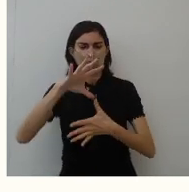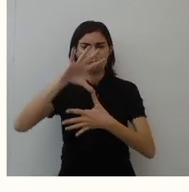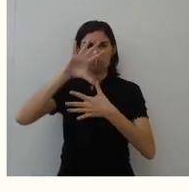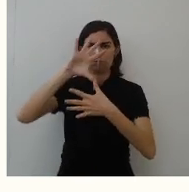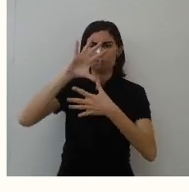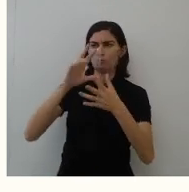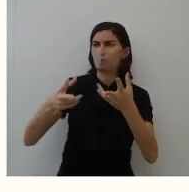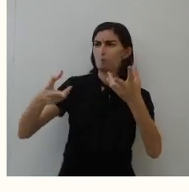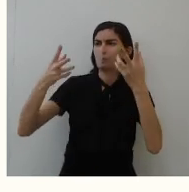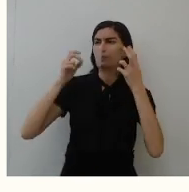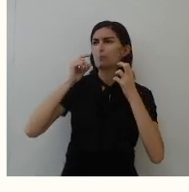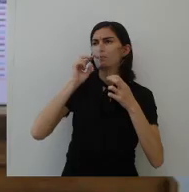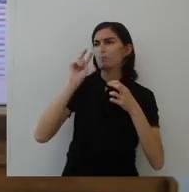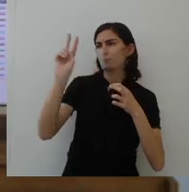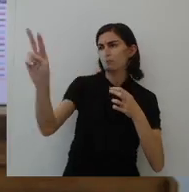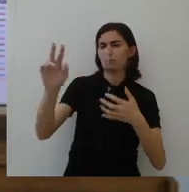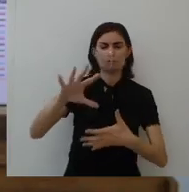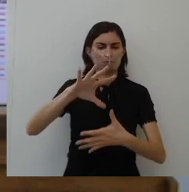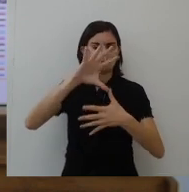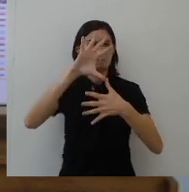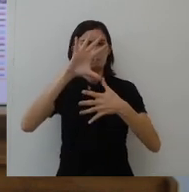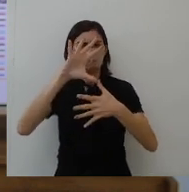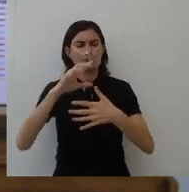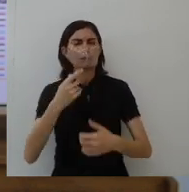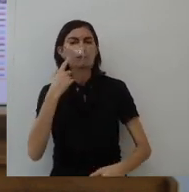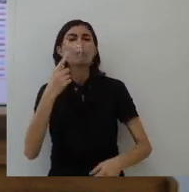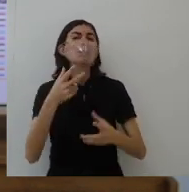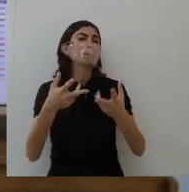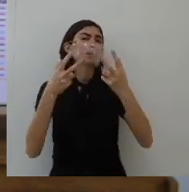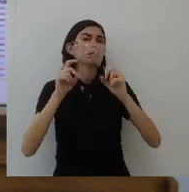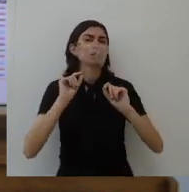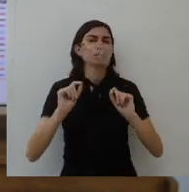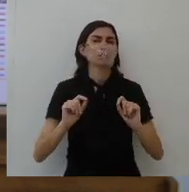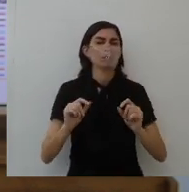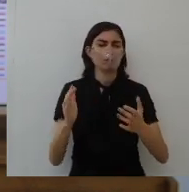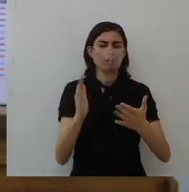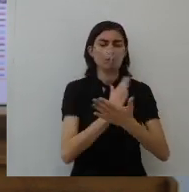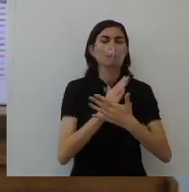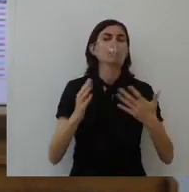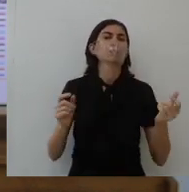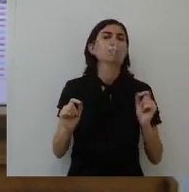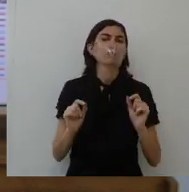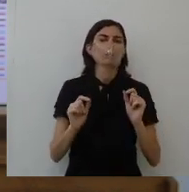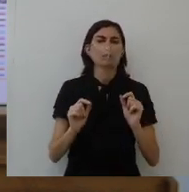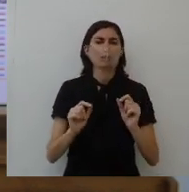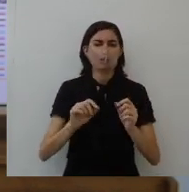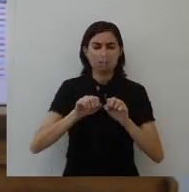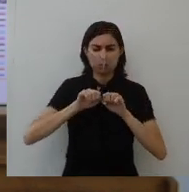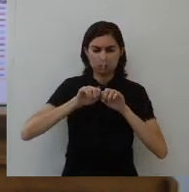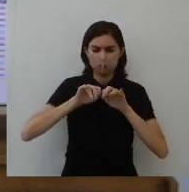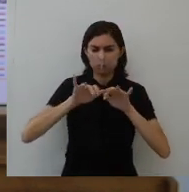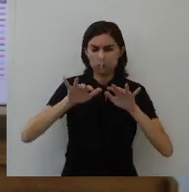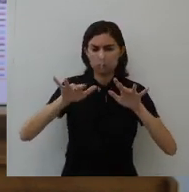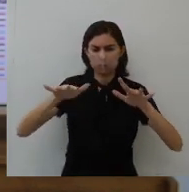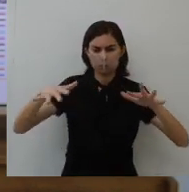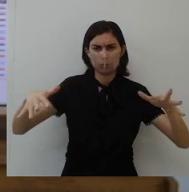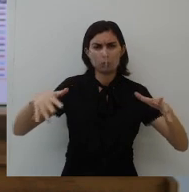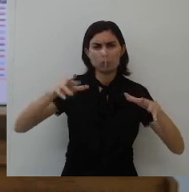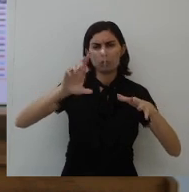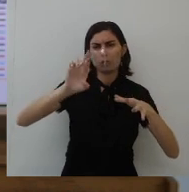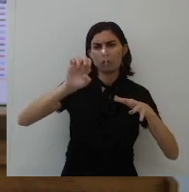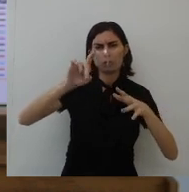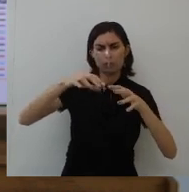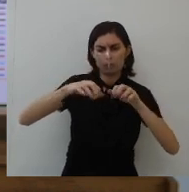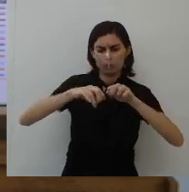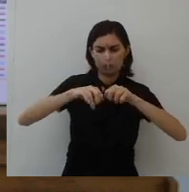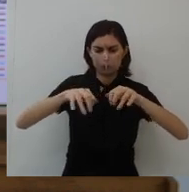é que esse mapa aqui, o que é que eu percebo? Algo como uma teia, né? Algo como uma rede,